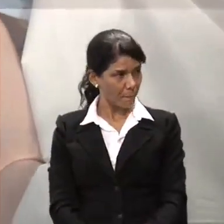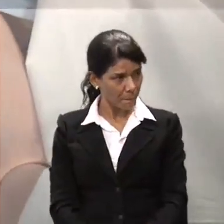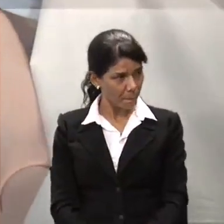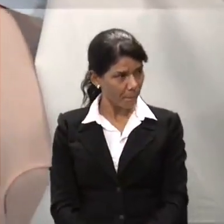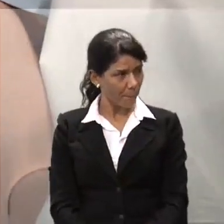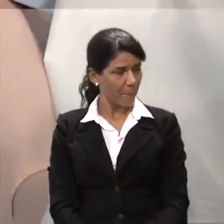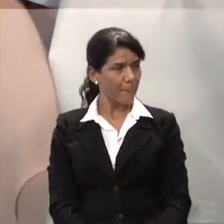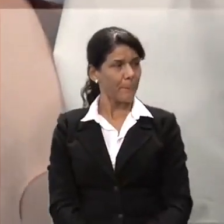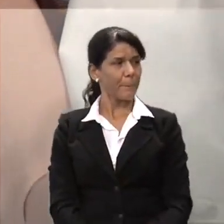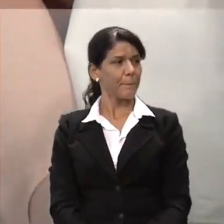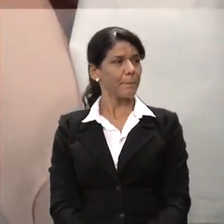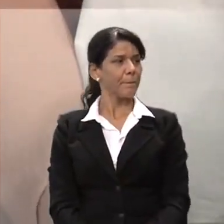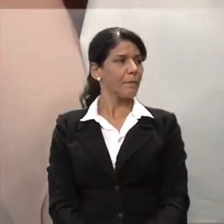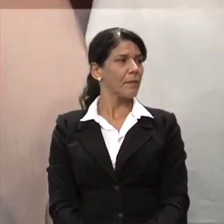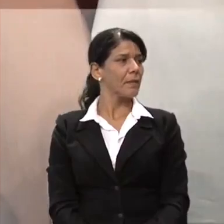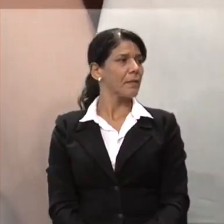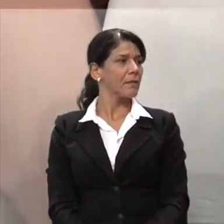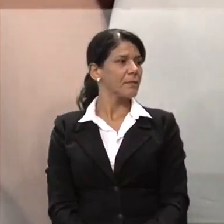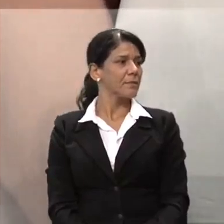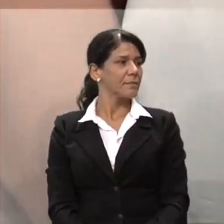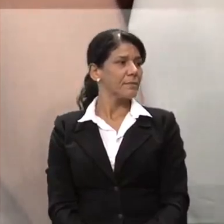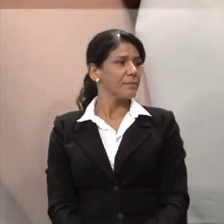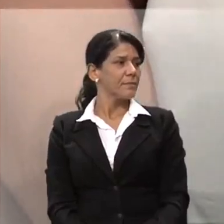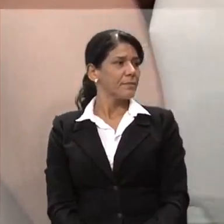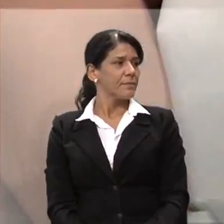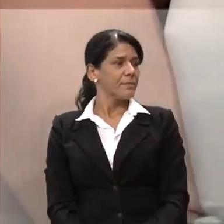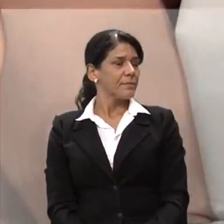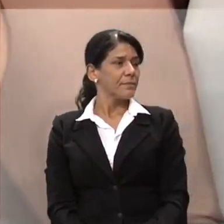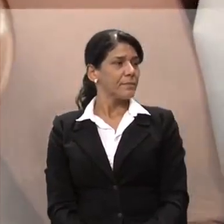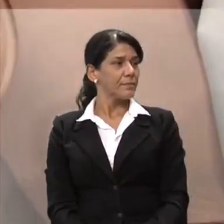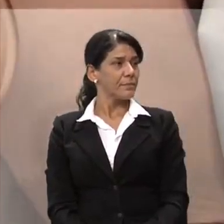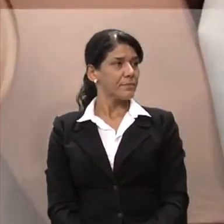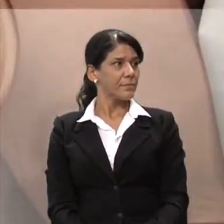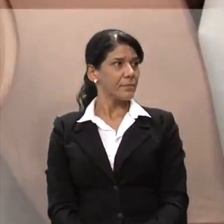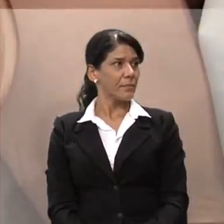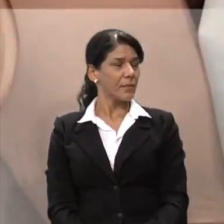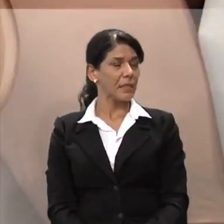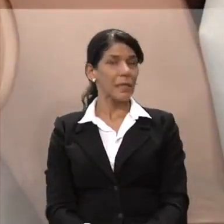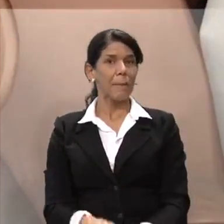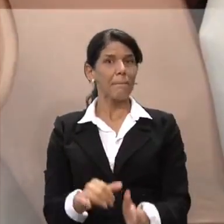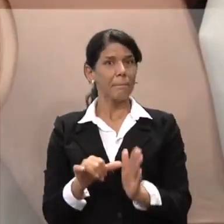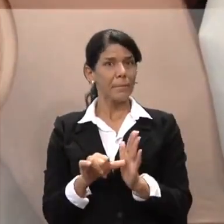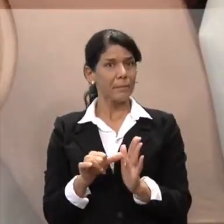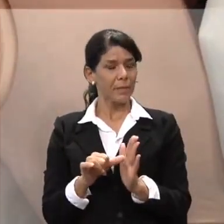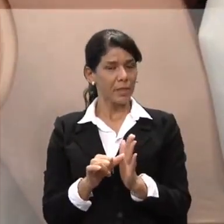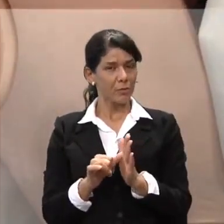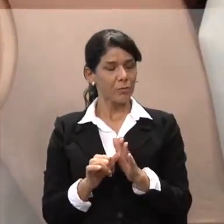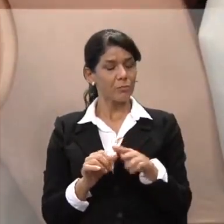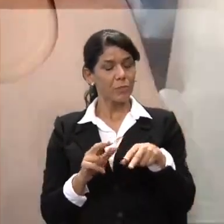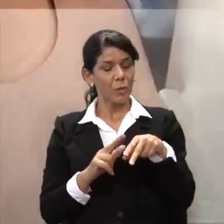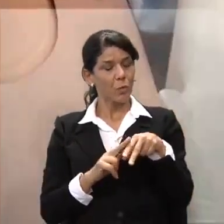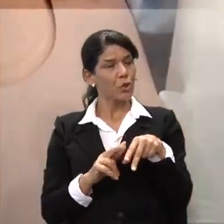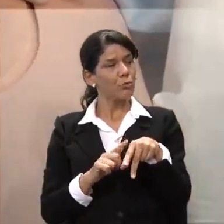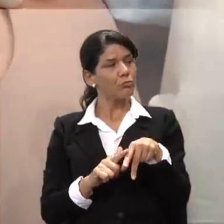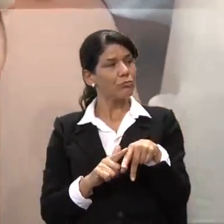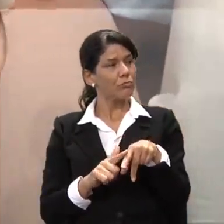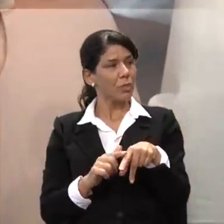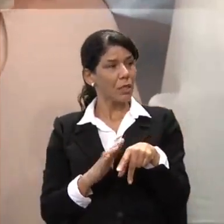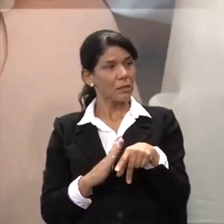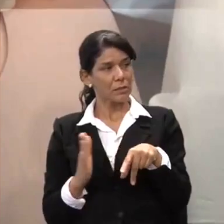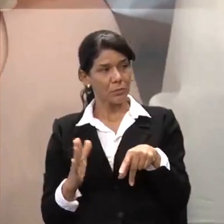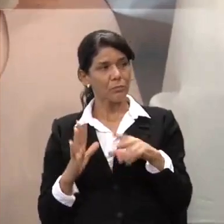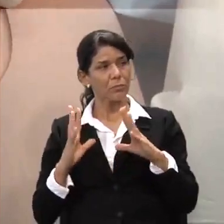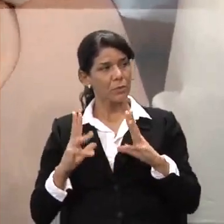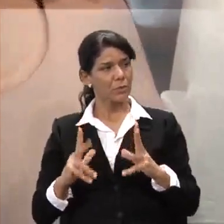Primeiramente, nós vamos realizar a aplicação, então, na região anterolateral da coxa,